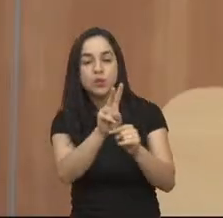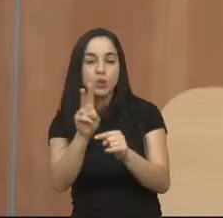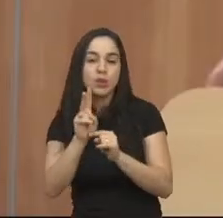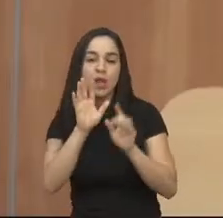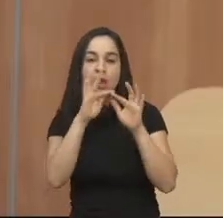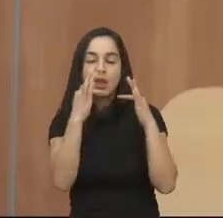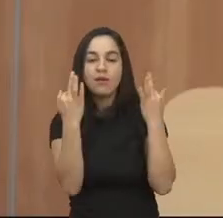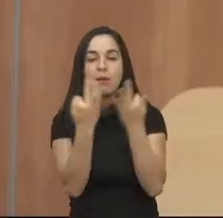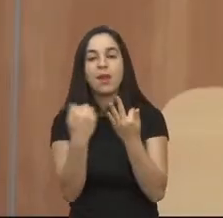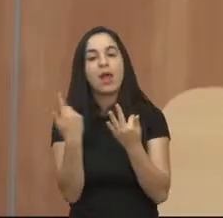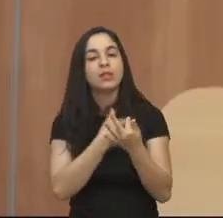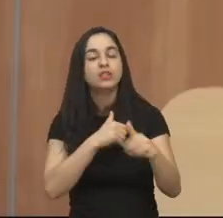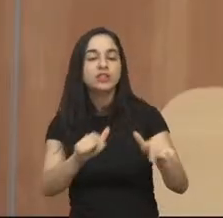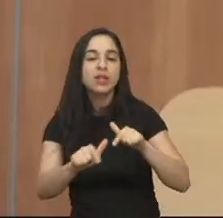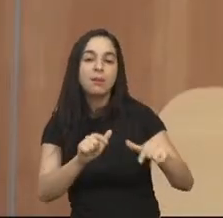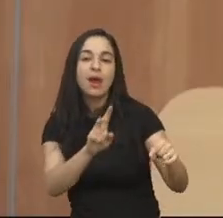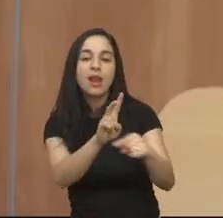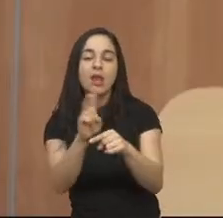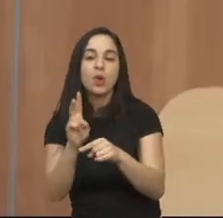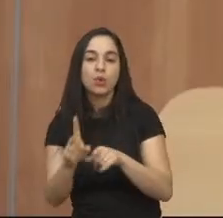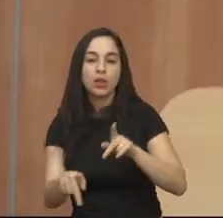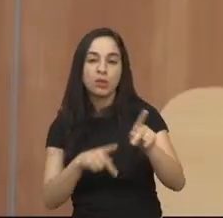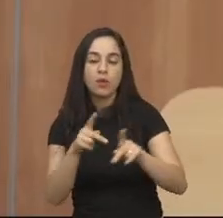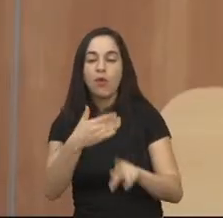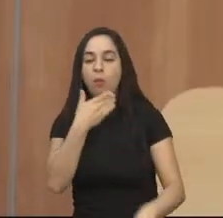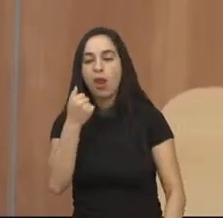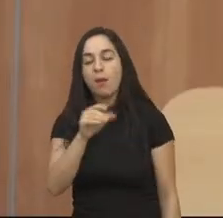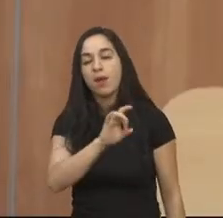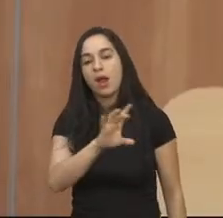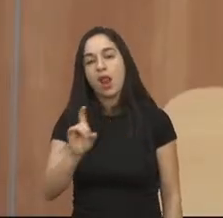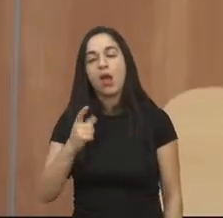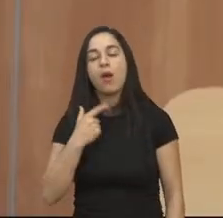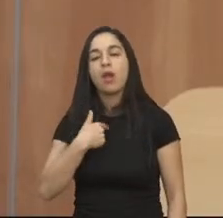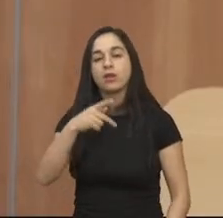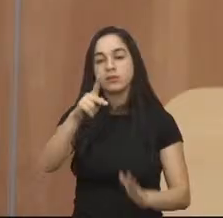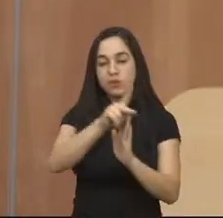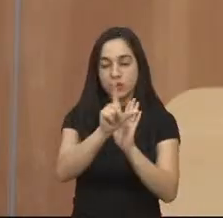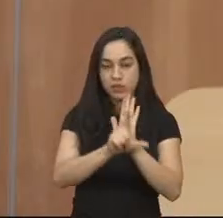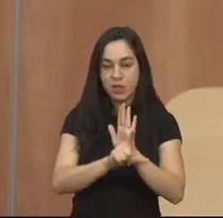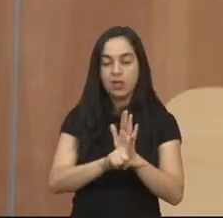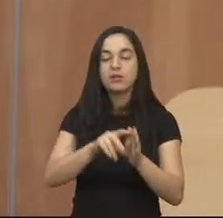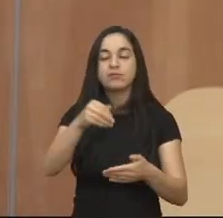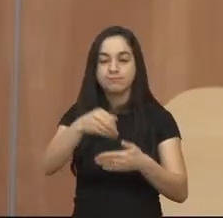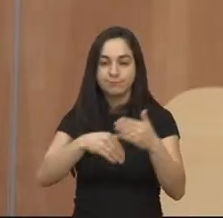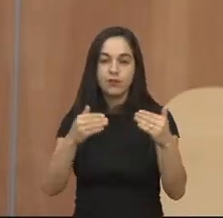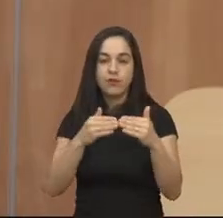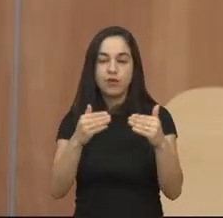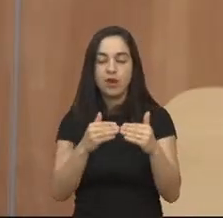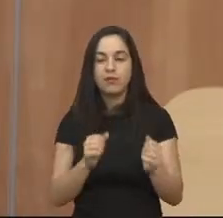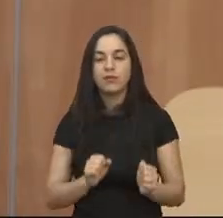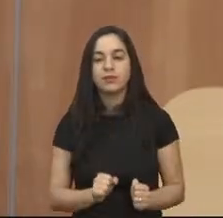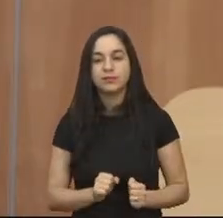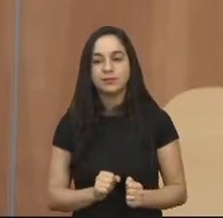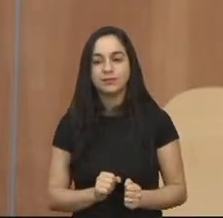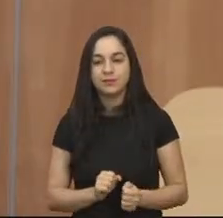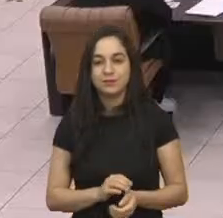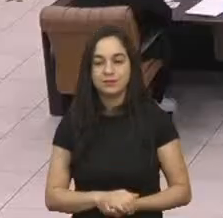para o povo, fazer o melhor de cada um. Fico feliz por esse projeto, sou favorável, conte comigo aí.